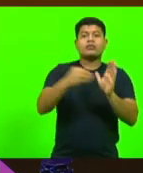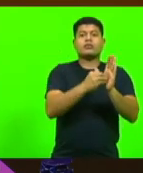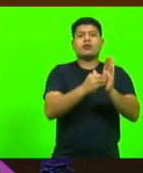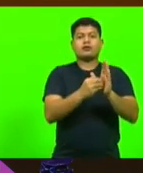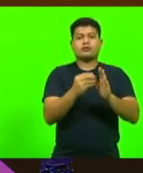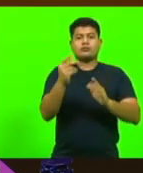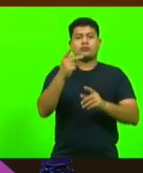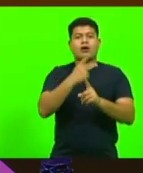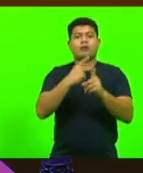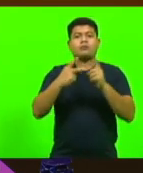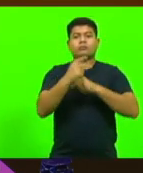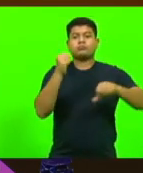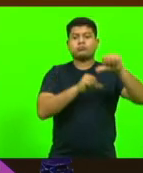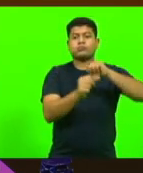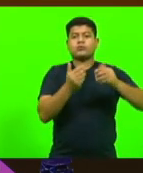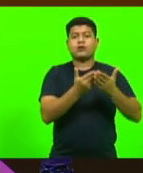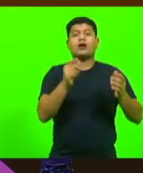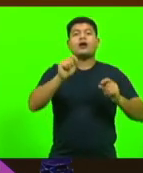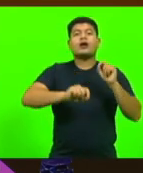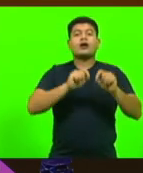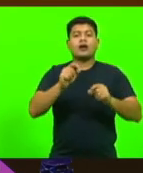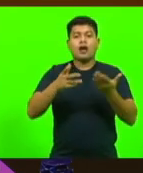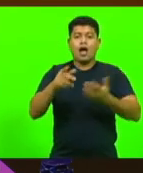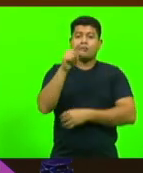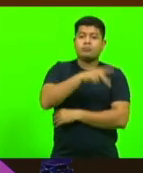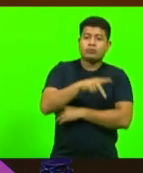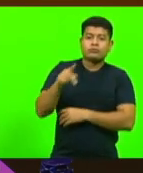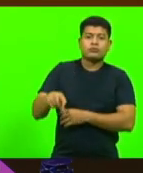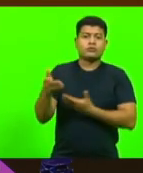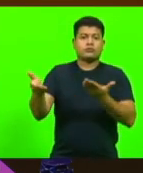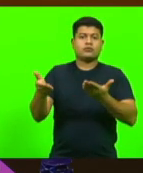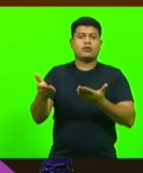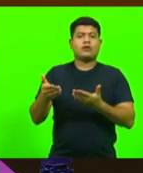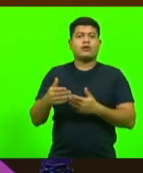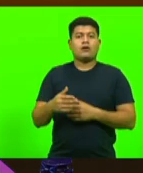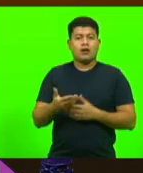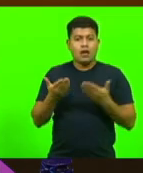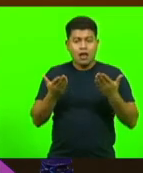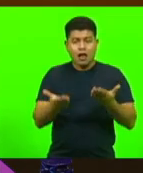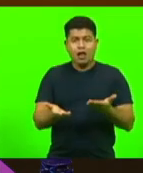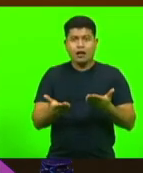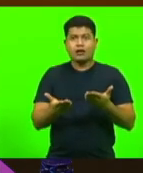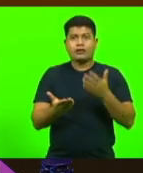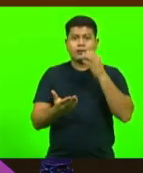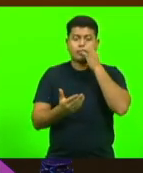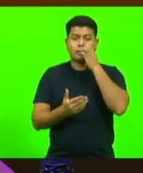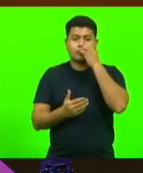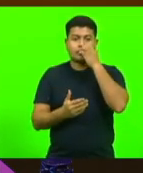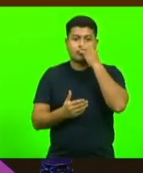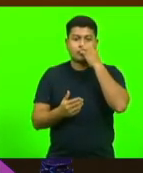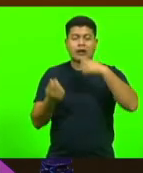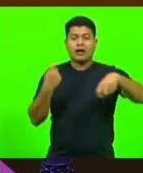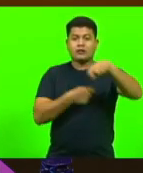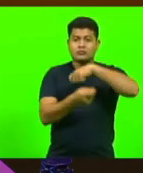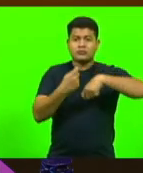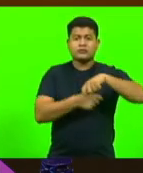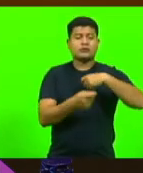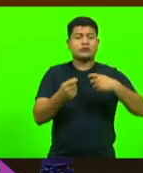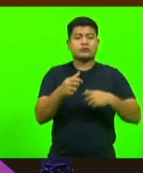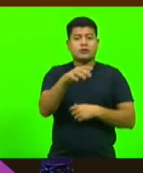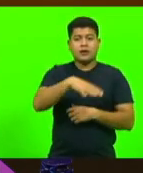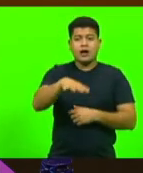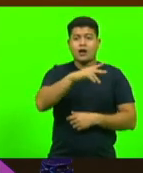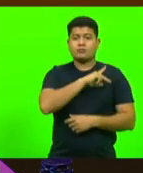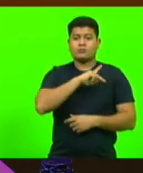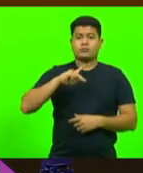é técnico judiciário é a gente auxiliar administrativo dos órgãos públicos são essas pessoas que estão